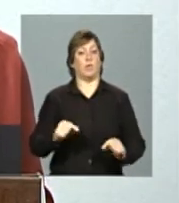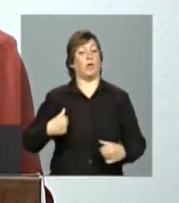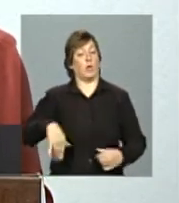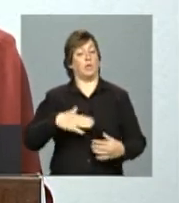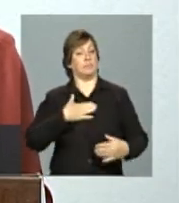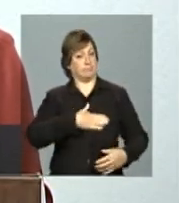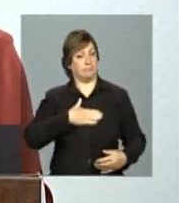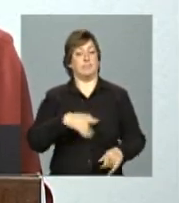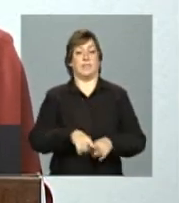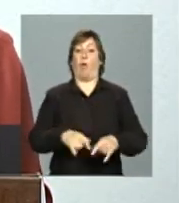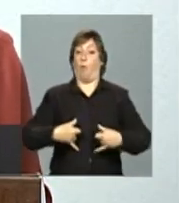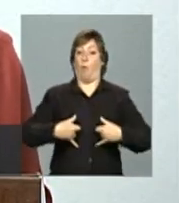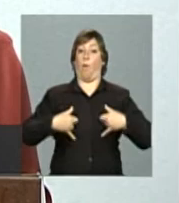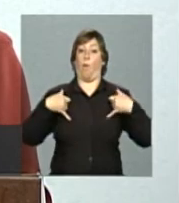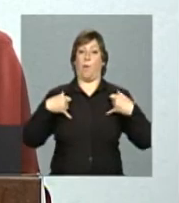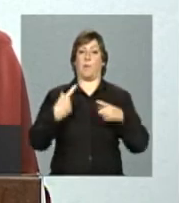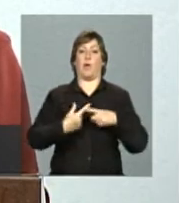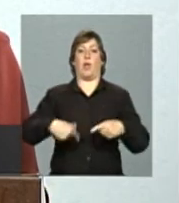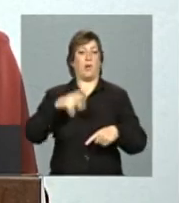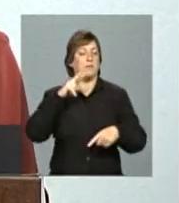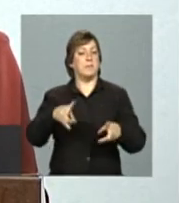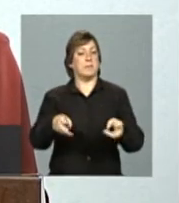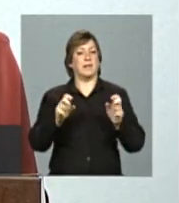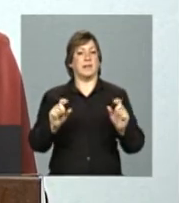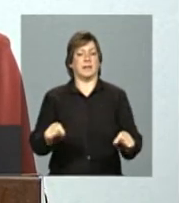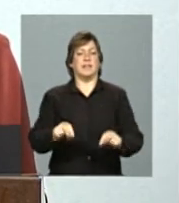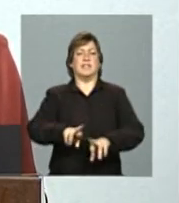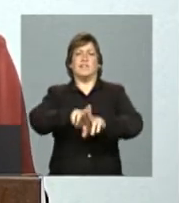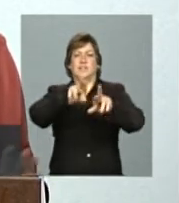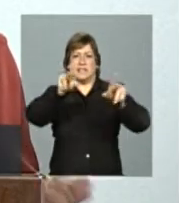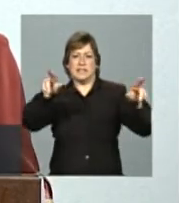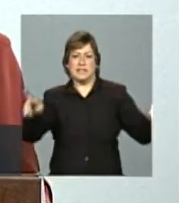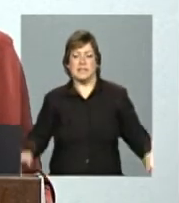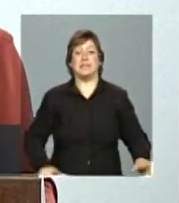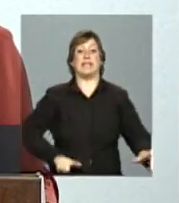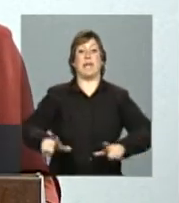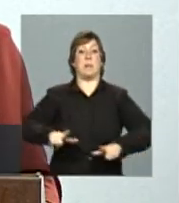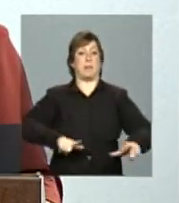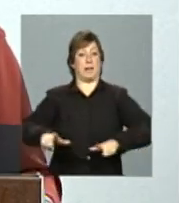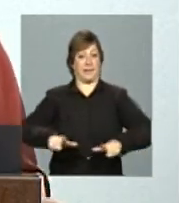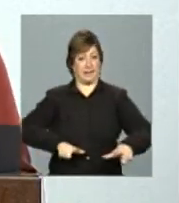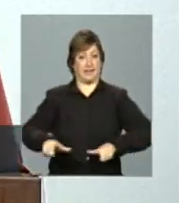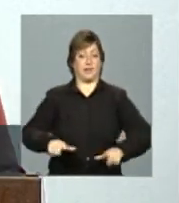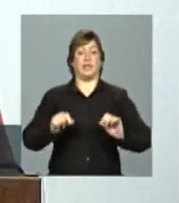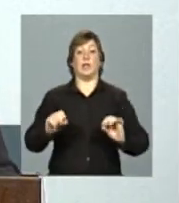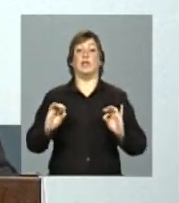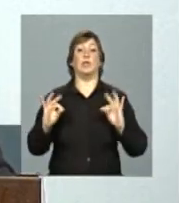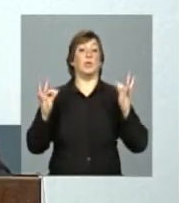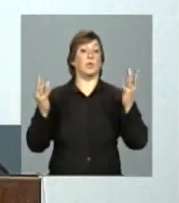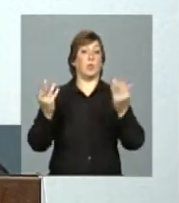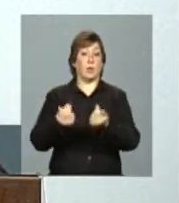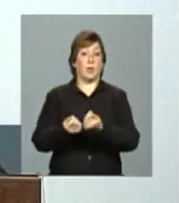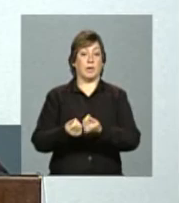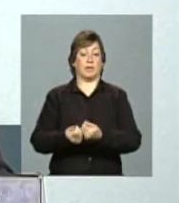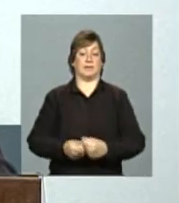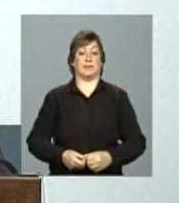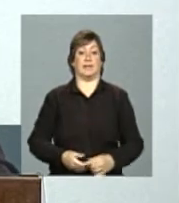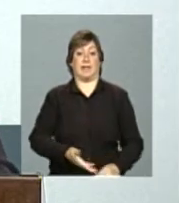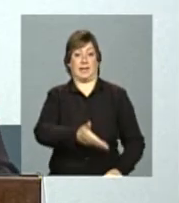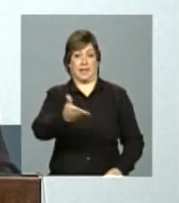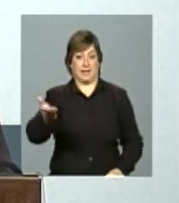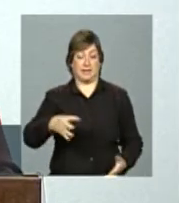que nós percebemos a diversidade de ações de todas essas